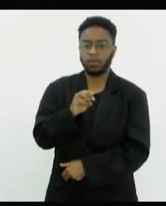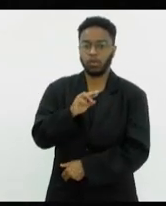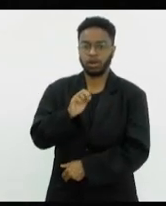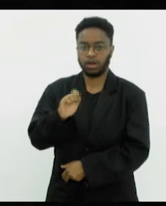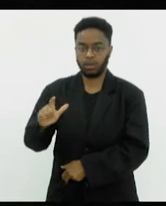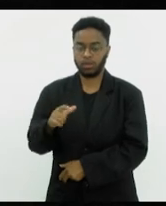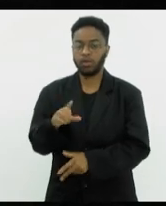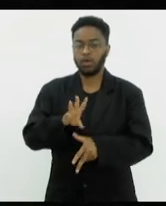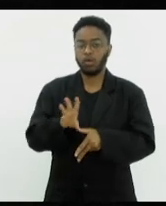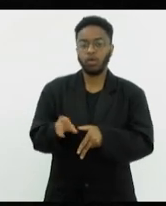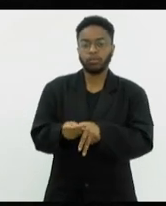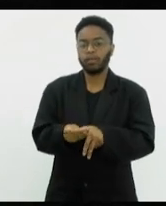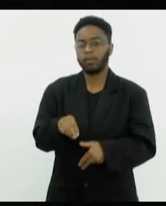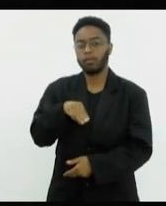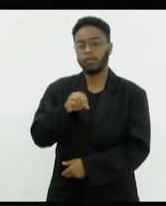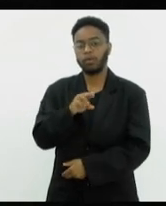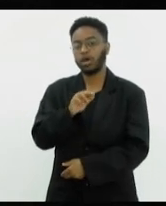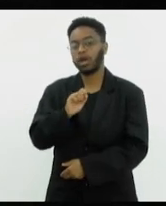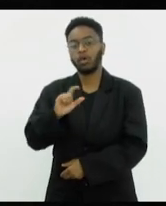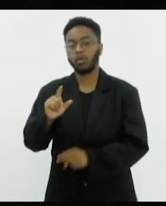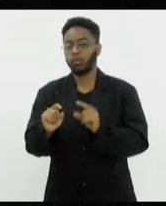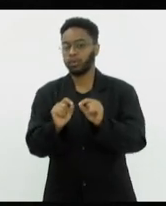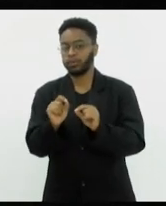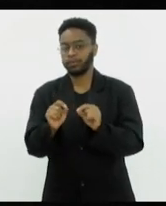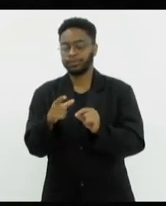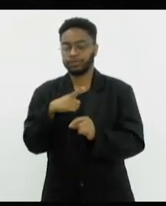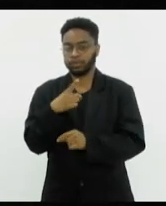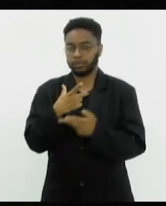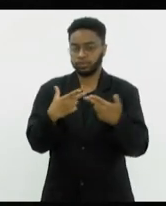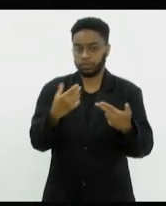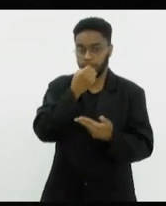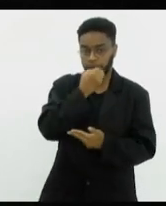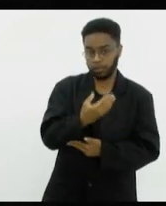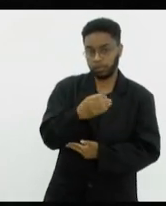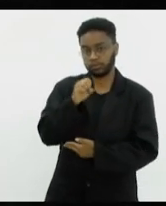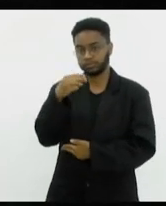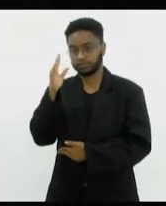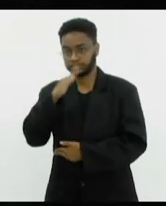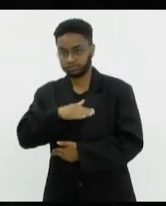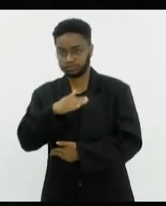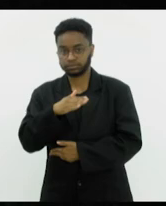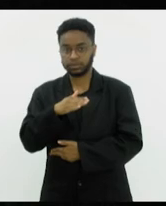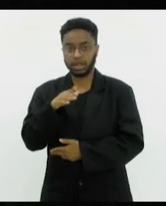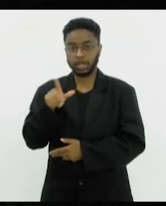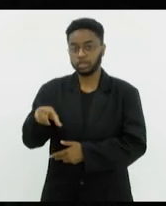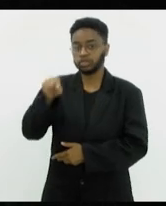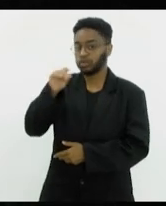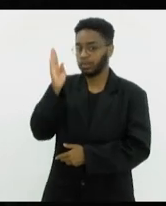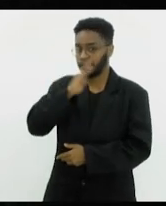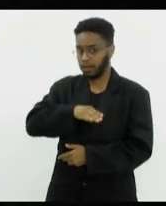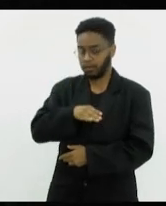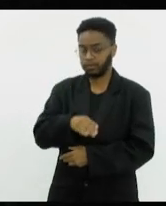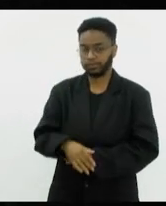A corrupção moral, aquela que entre o bem e o mal, faz a pessoa escolher o mal.